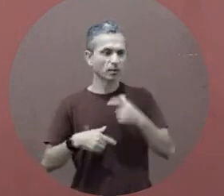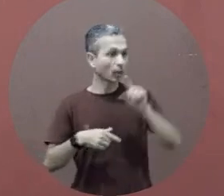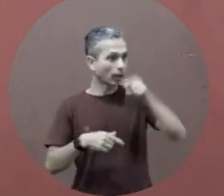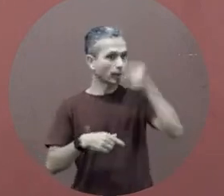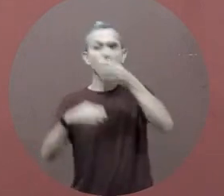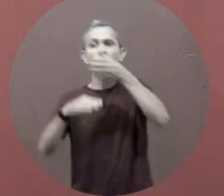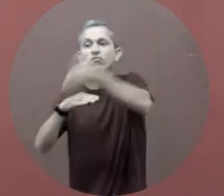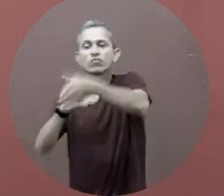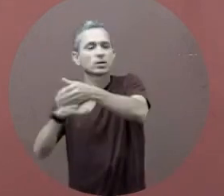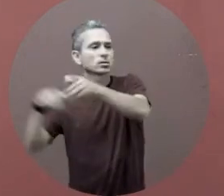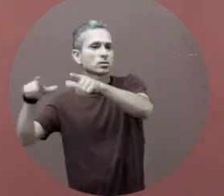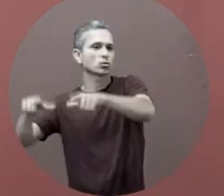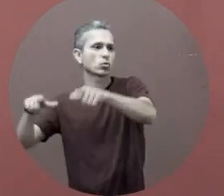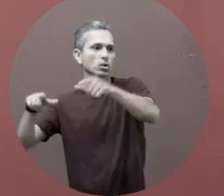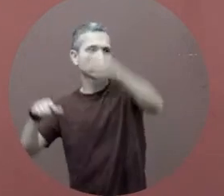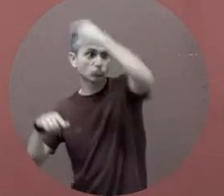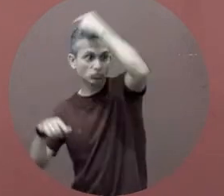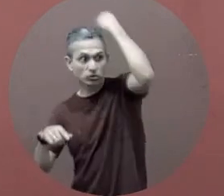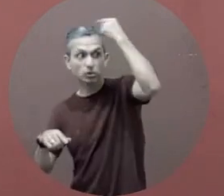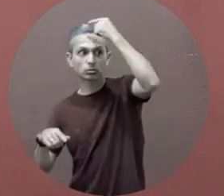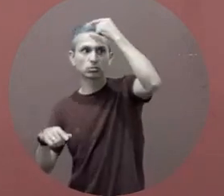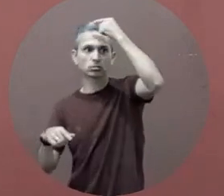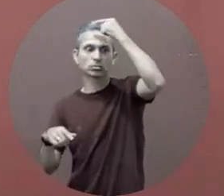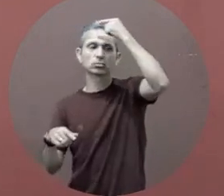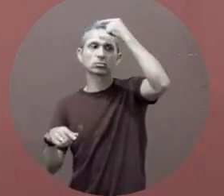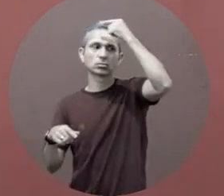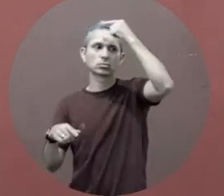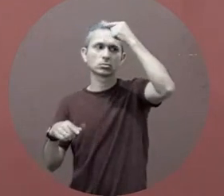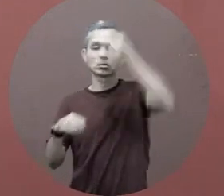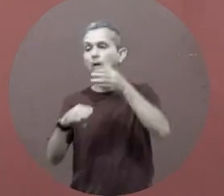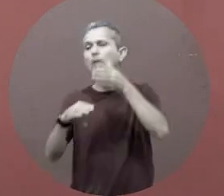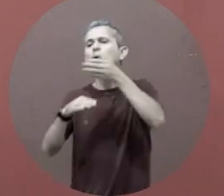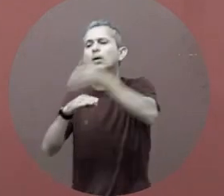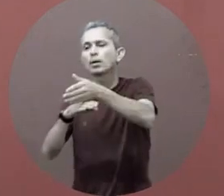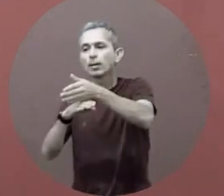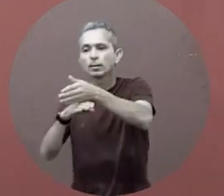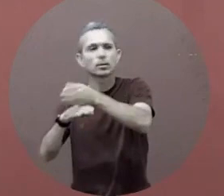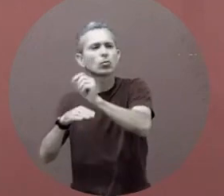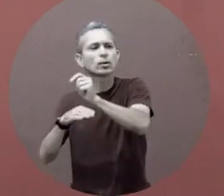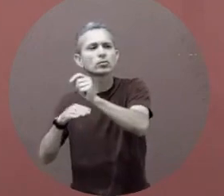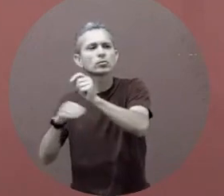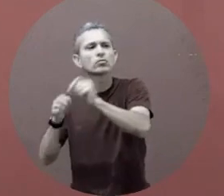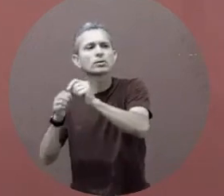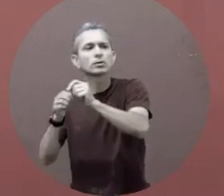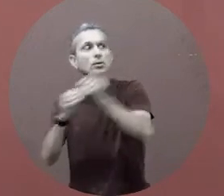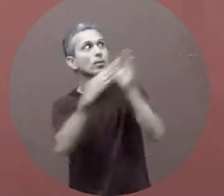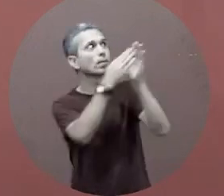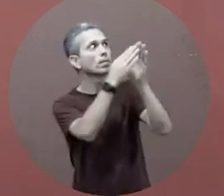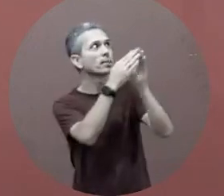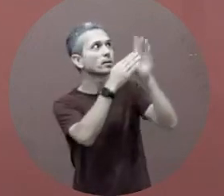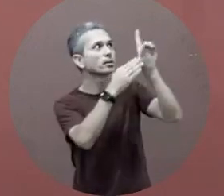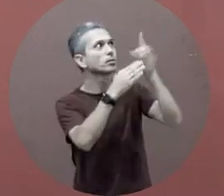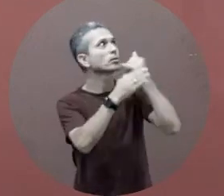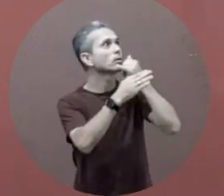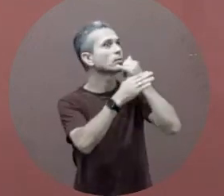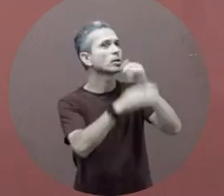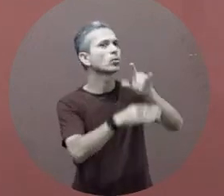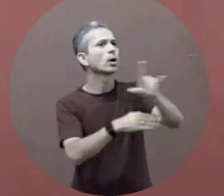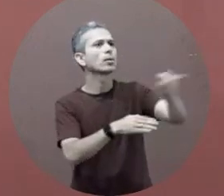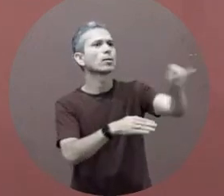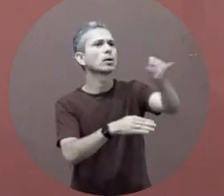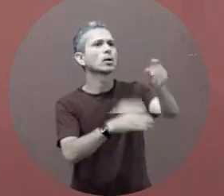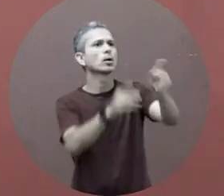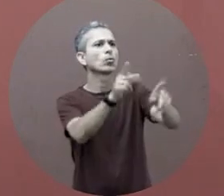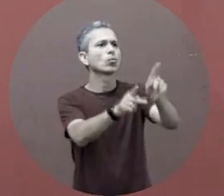ao acessar esse lugar, então ele ia para lá para pedir a Deus que perdoasse o seu povo pelos seus